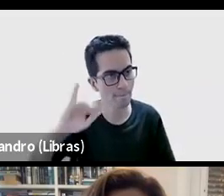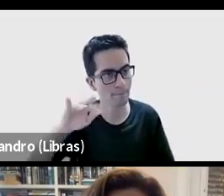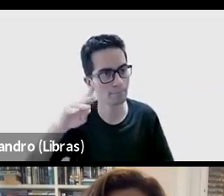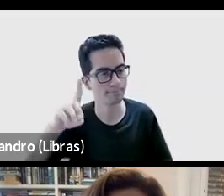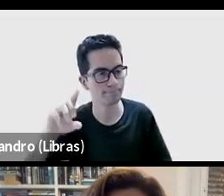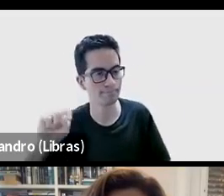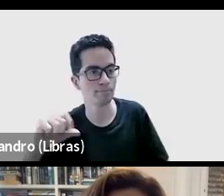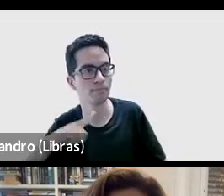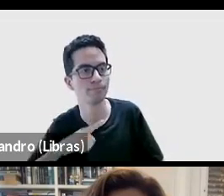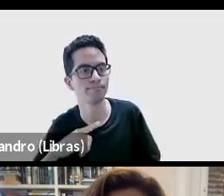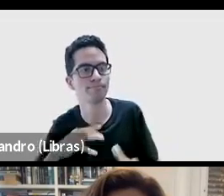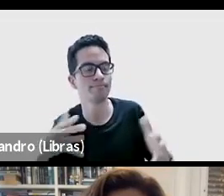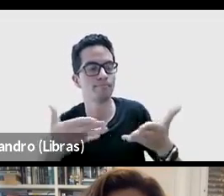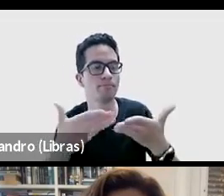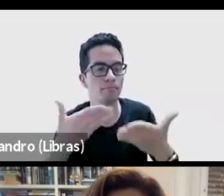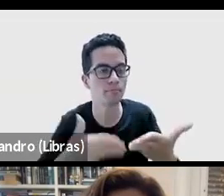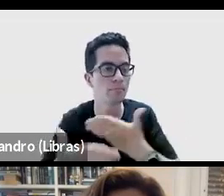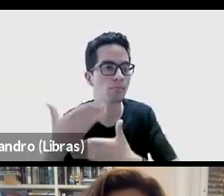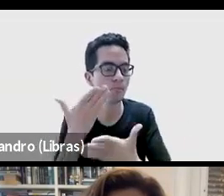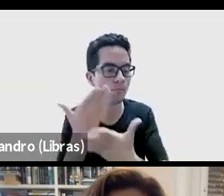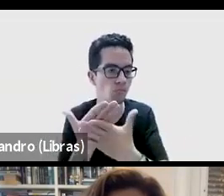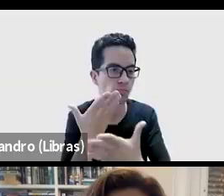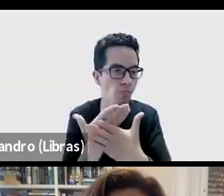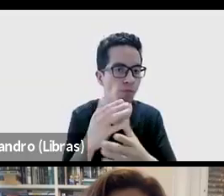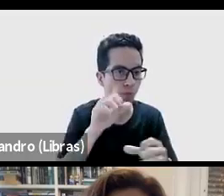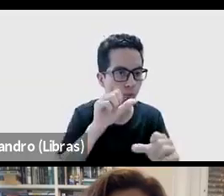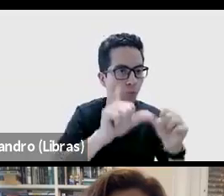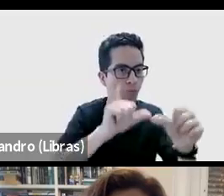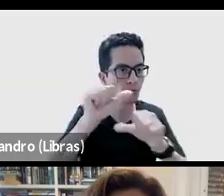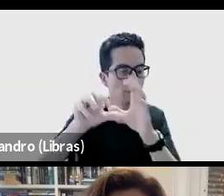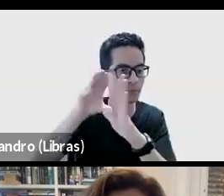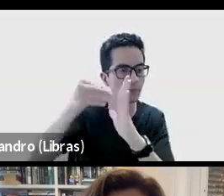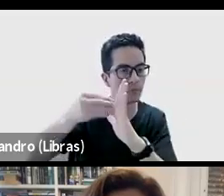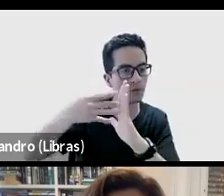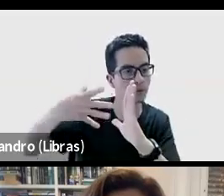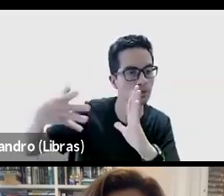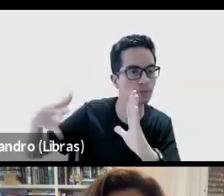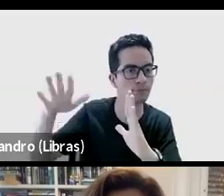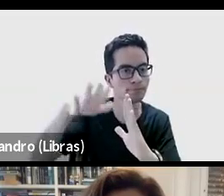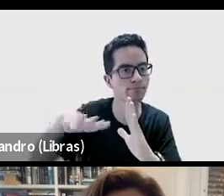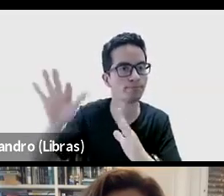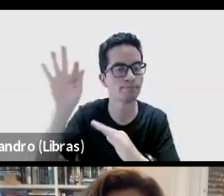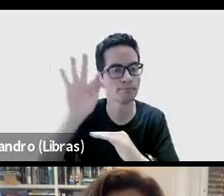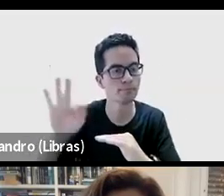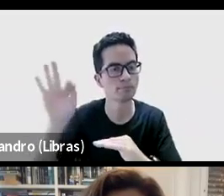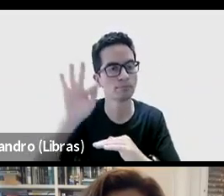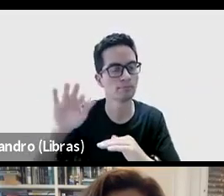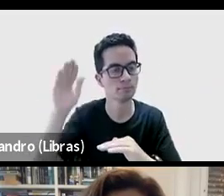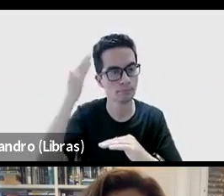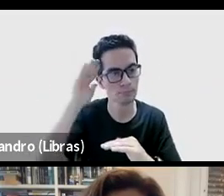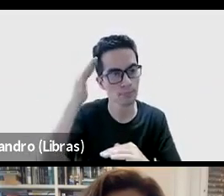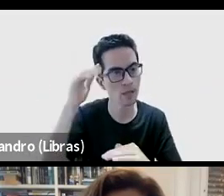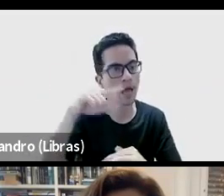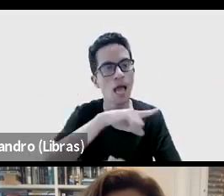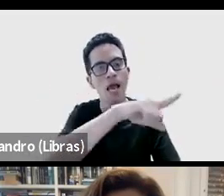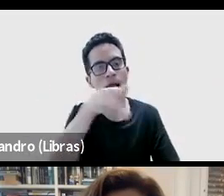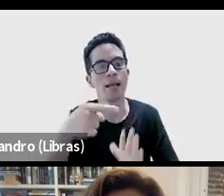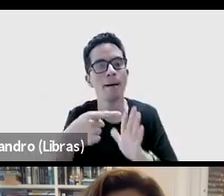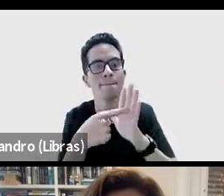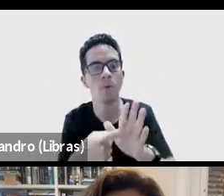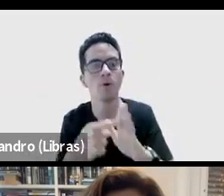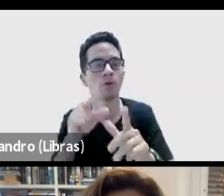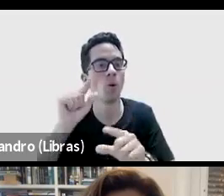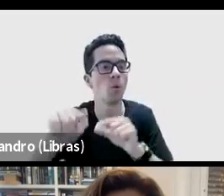essa movimentação dos estudantes pela mudança dos currículos nas universidades, né, elas trazem justamente isso,